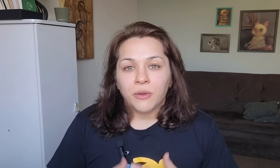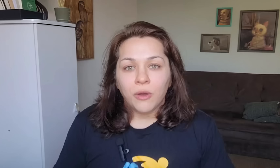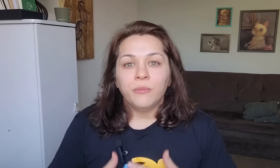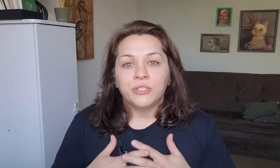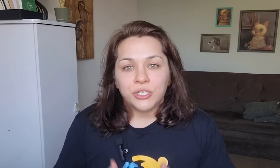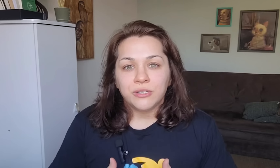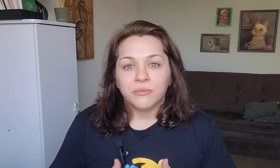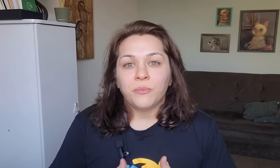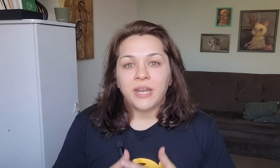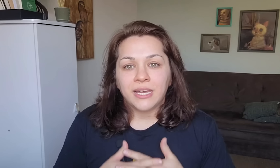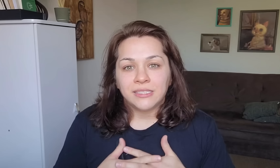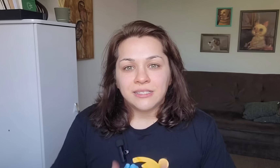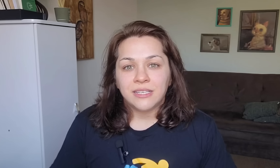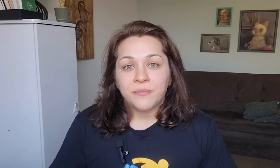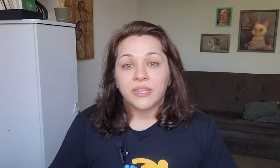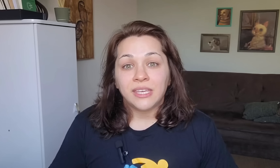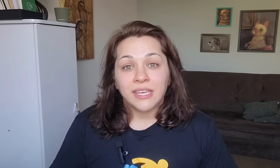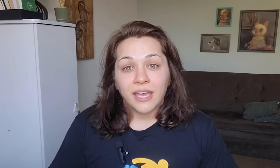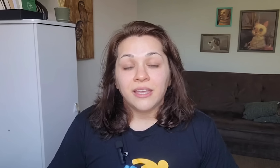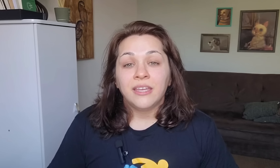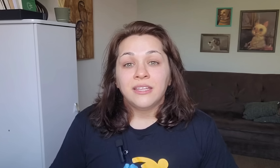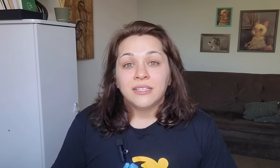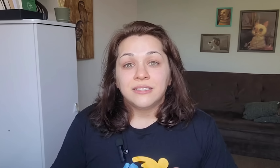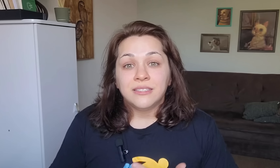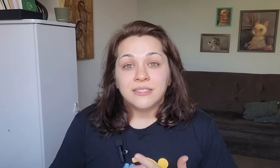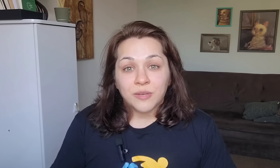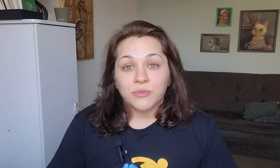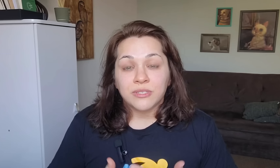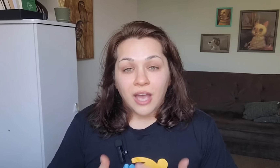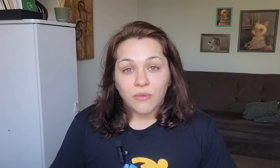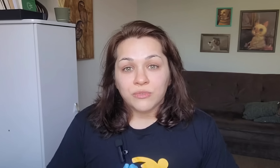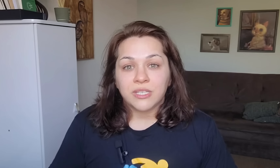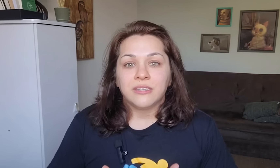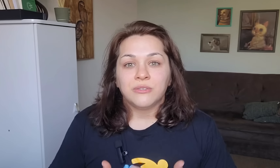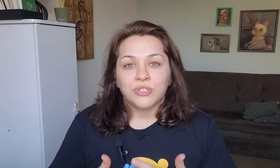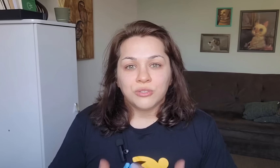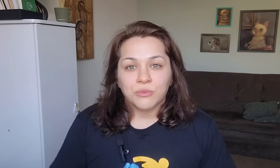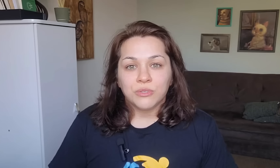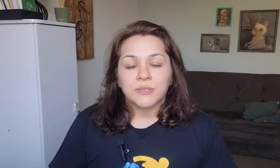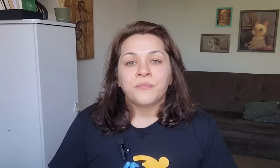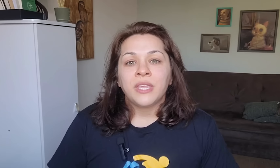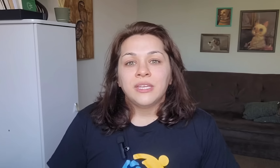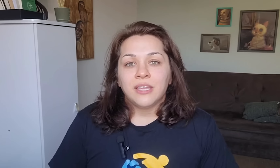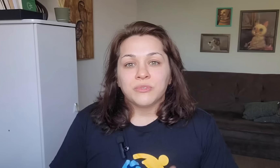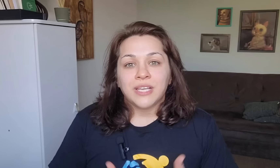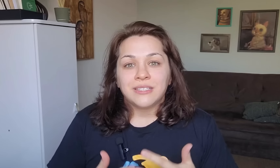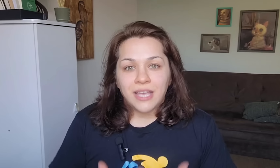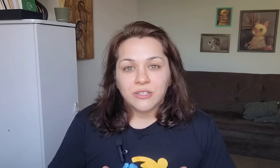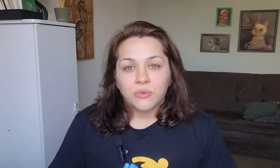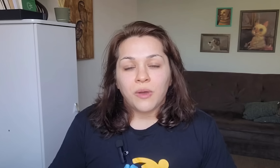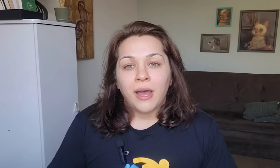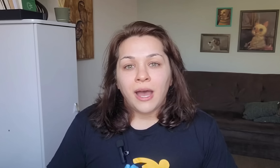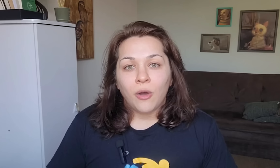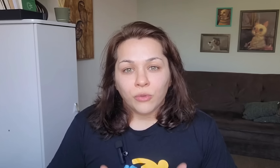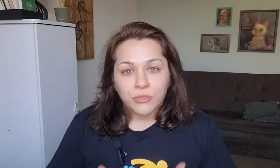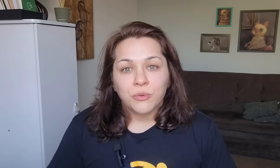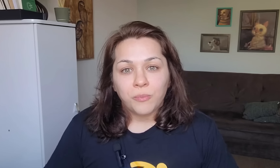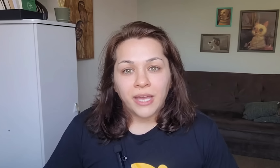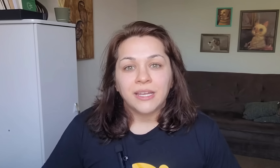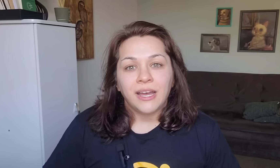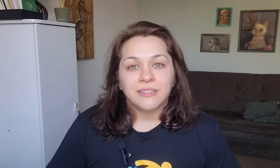o maior motivo para agradecer, que é sermos salvos em Cristo Jesus, temos acesso